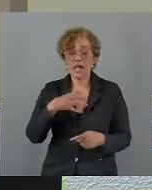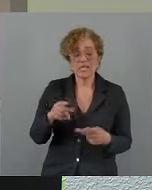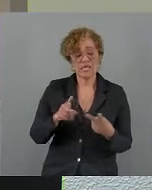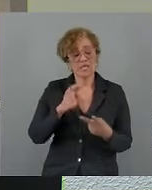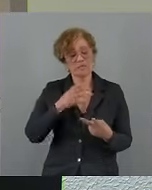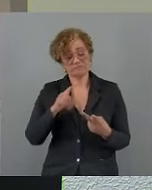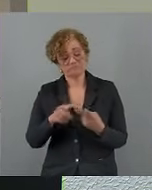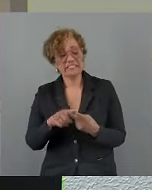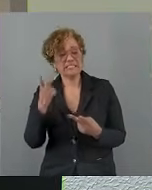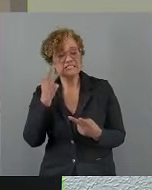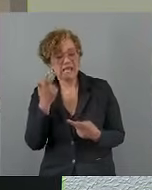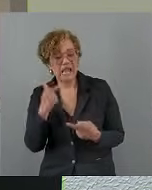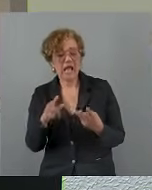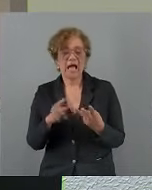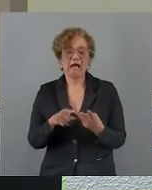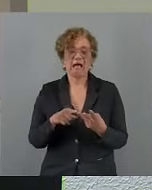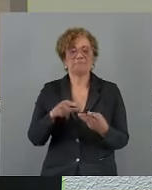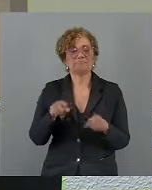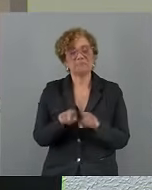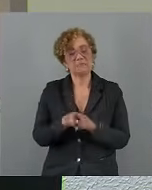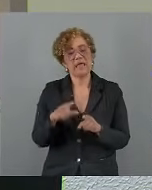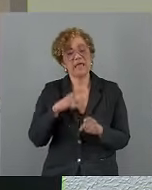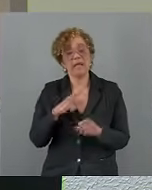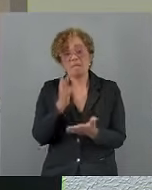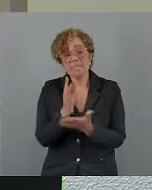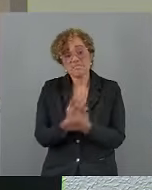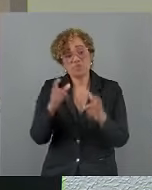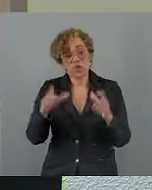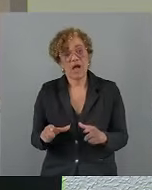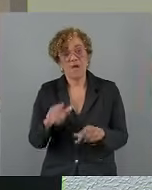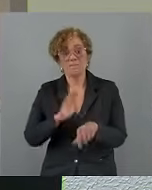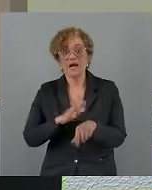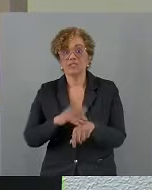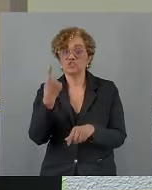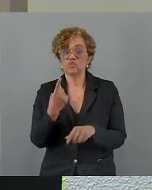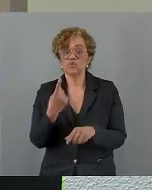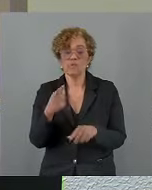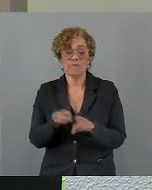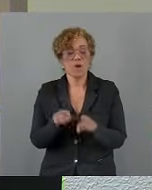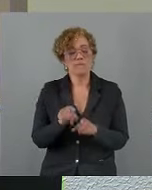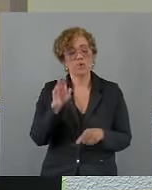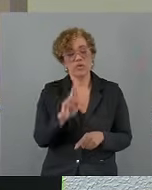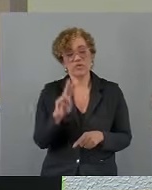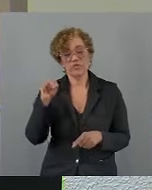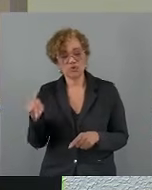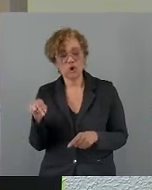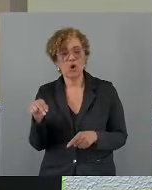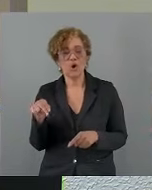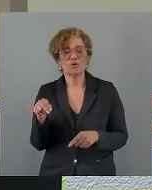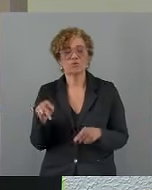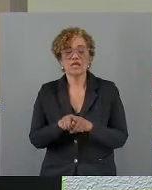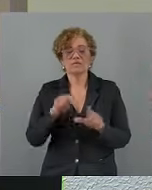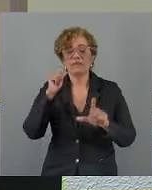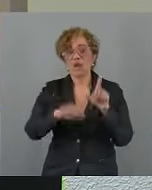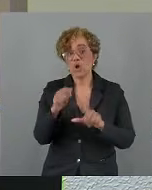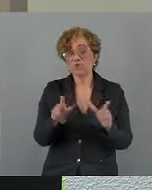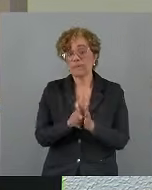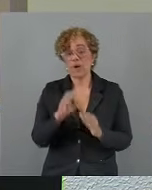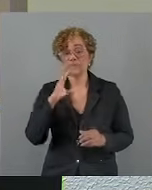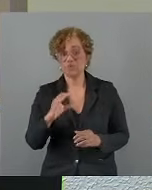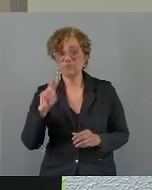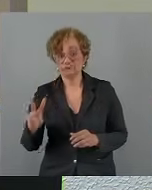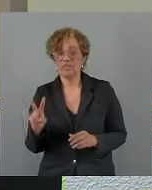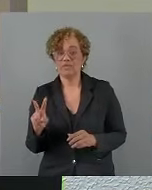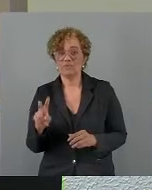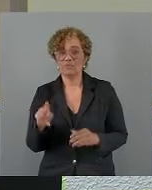forte também, justamente essa divisão, muitas vezes no mesmo bairro, né? Mais de uma facção, Rio Grande do Norte. É inclusive uma lógica do Comando Vermelho, né, que faz